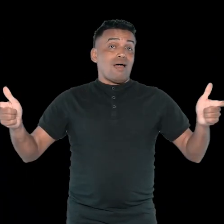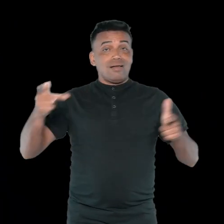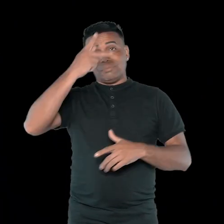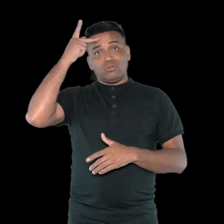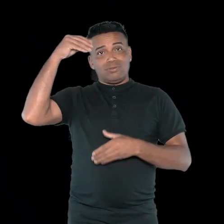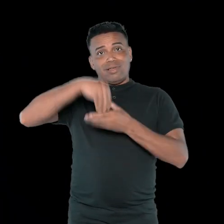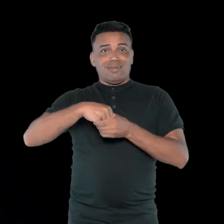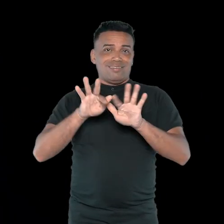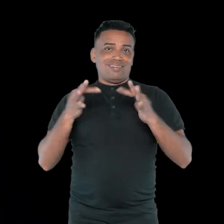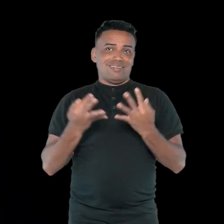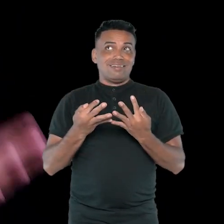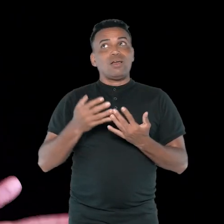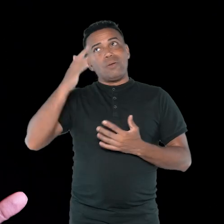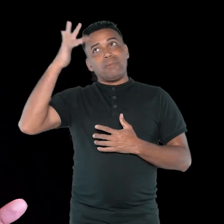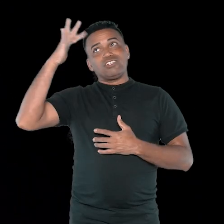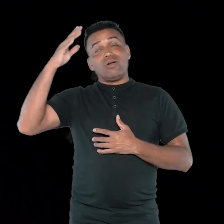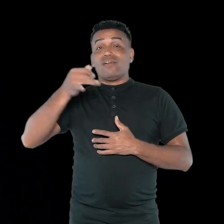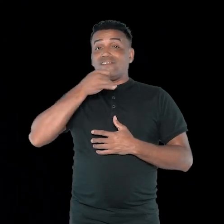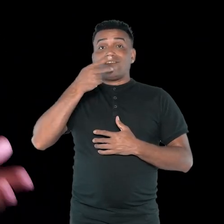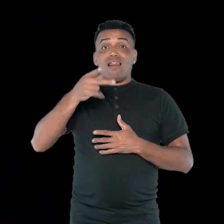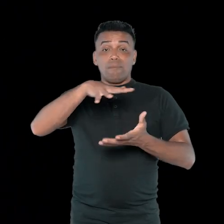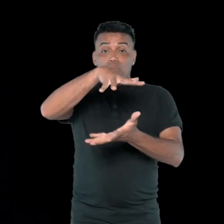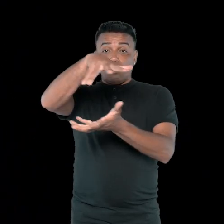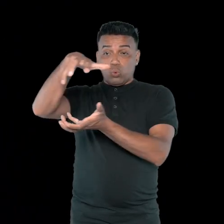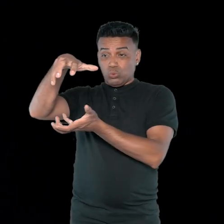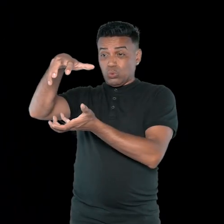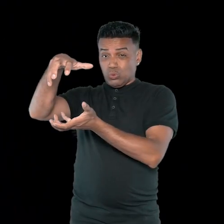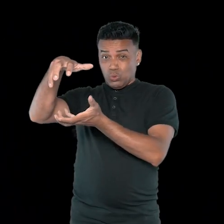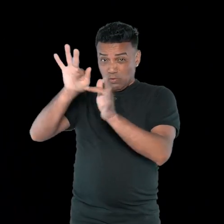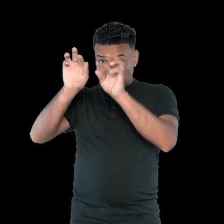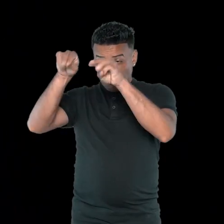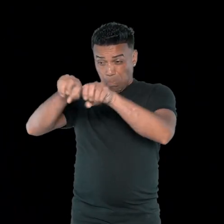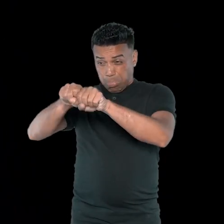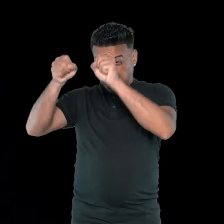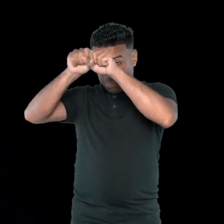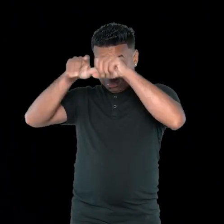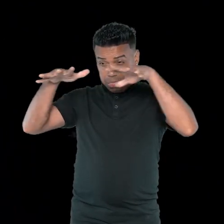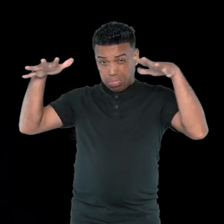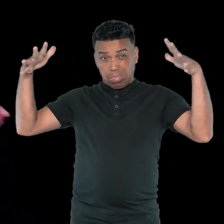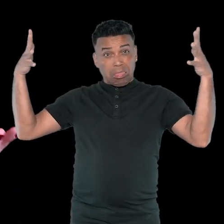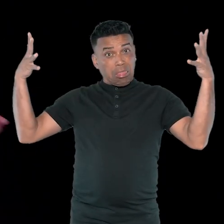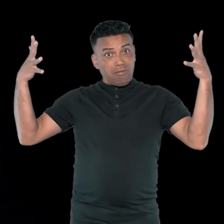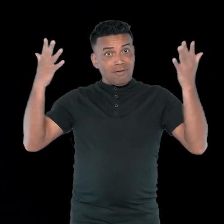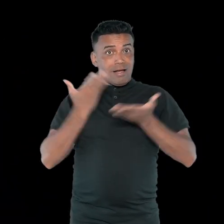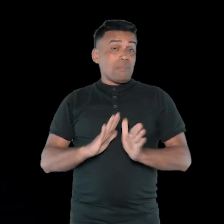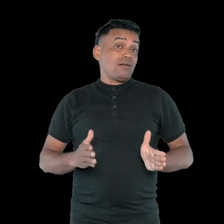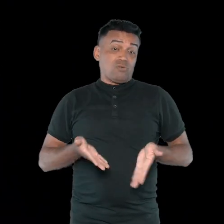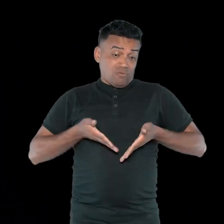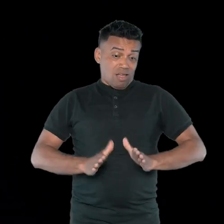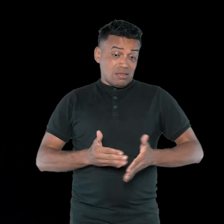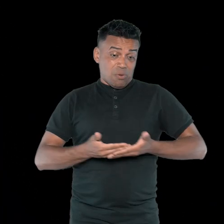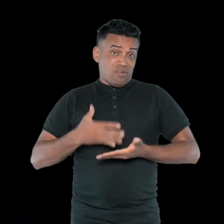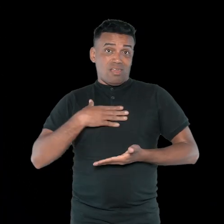pessoas falando sobre o fim do mundo, né? Então, para que eu vou ter um filho se o mundo vai acabar, né? Então, você vê assim, crianças cada